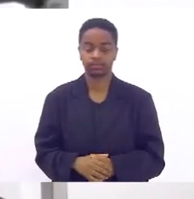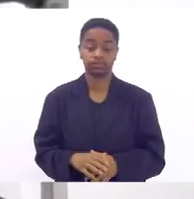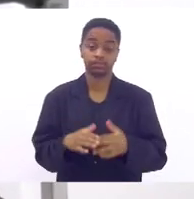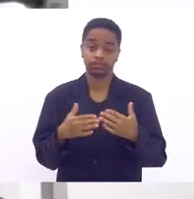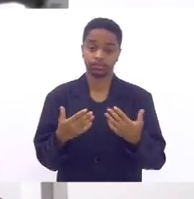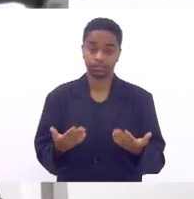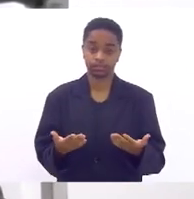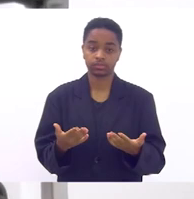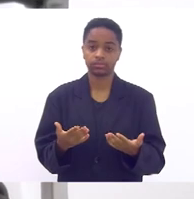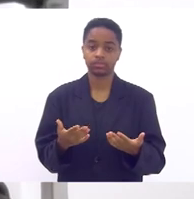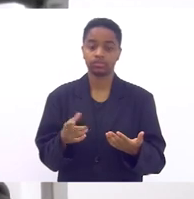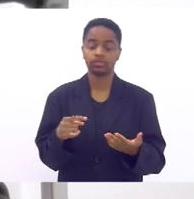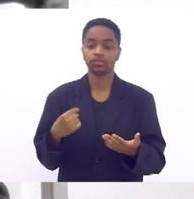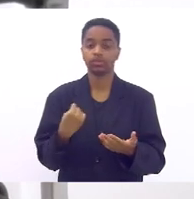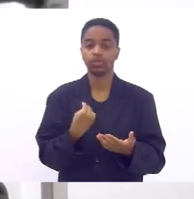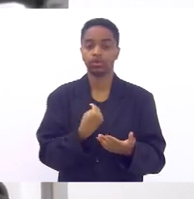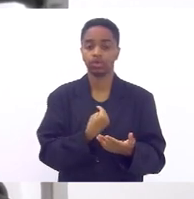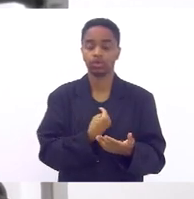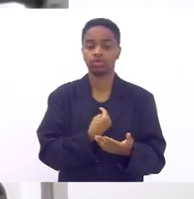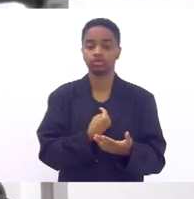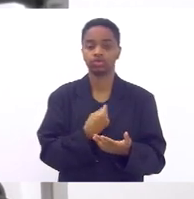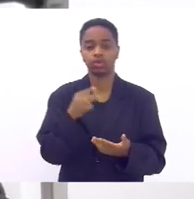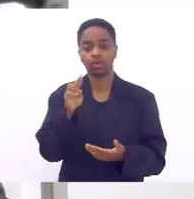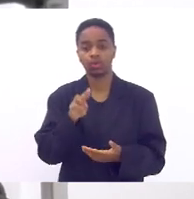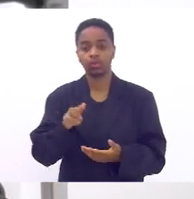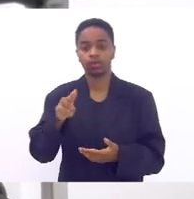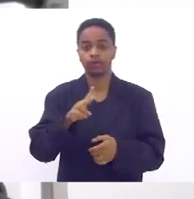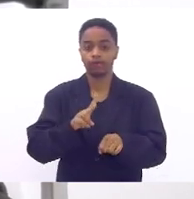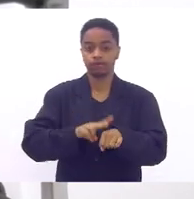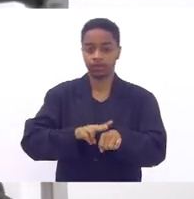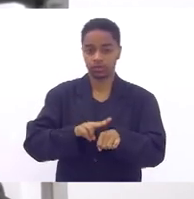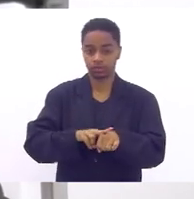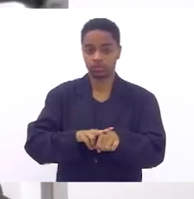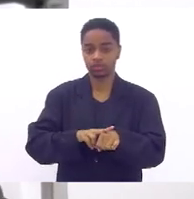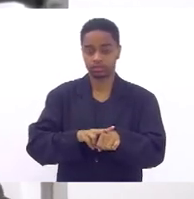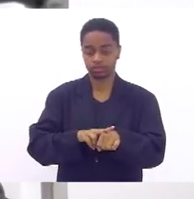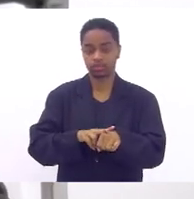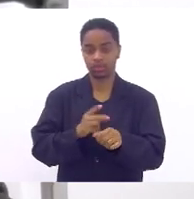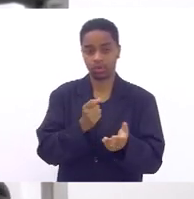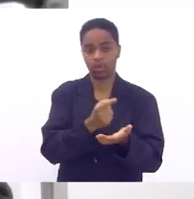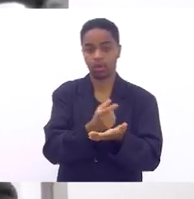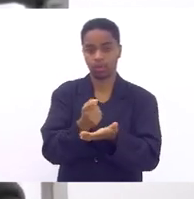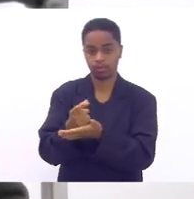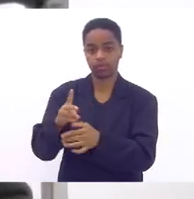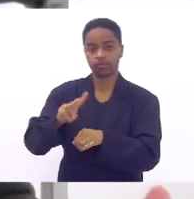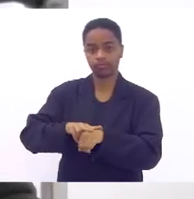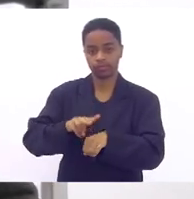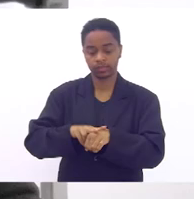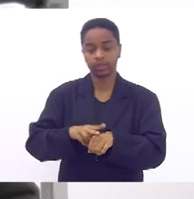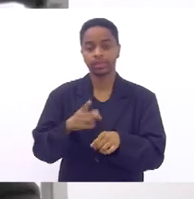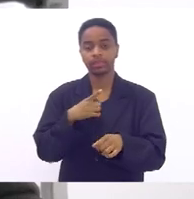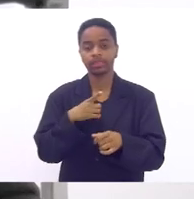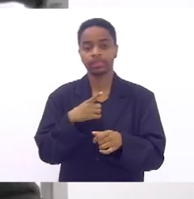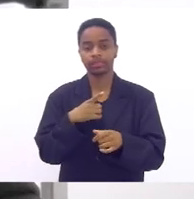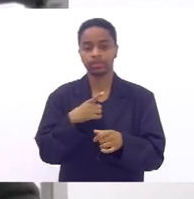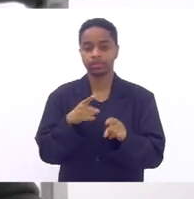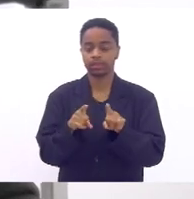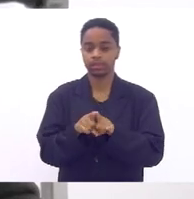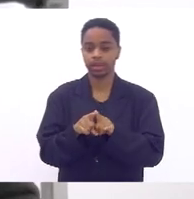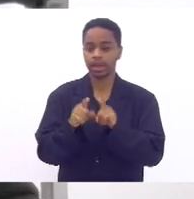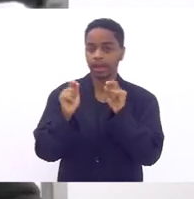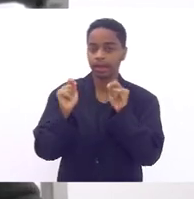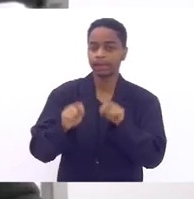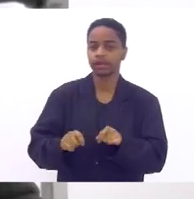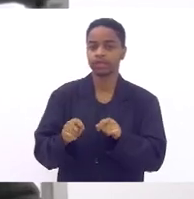Ali vai se consumir vidro a gente é um vai ser um grande consumidor de vidro para vocês terem uma ideia a planta tem é uma capacidade